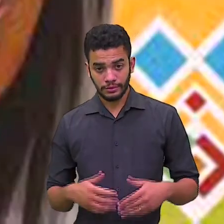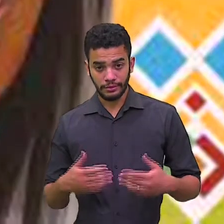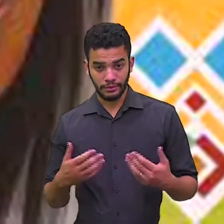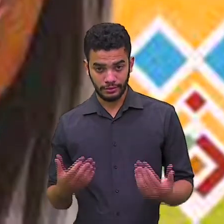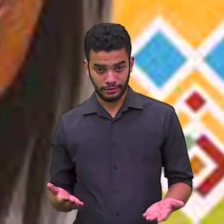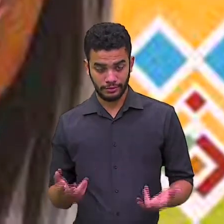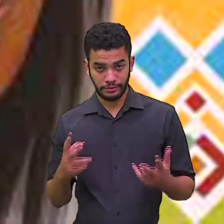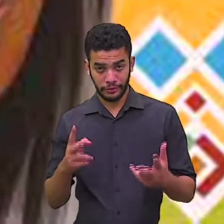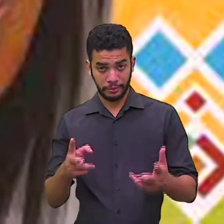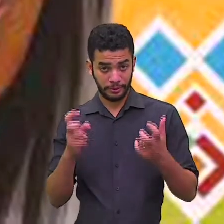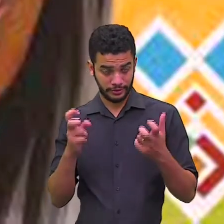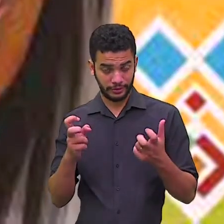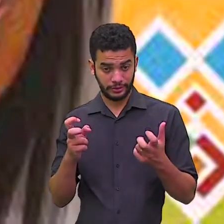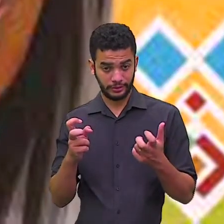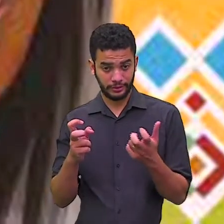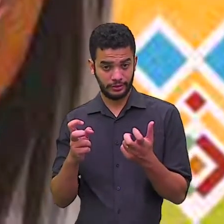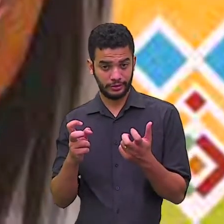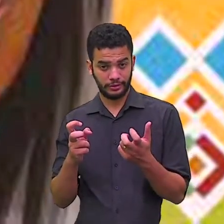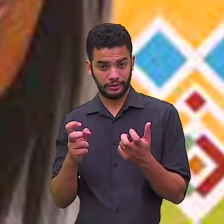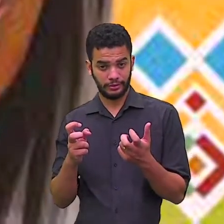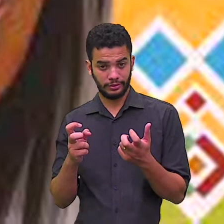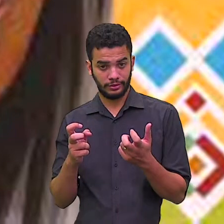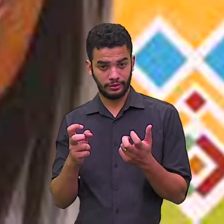Estudantes, perceberam